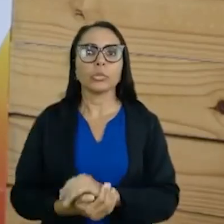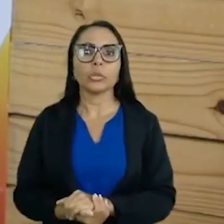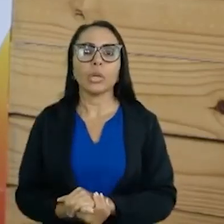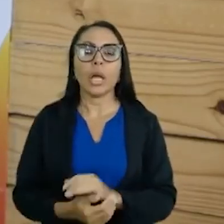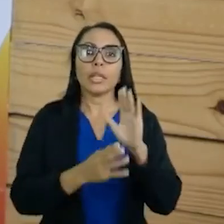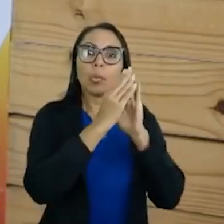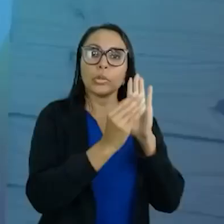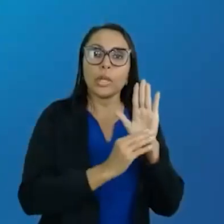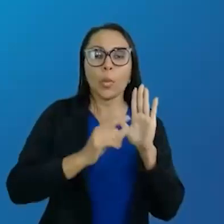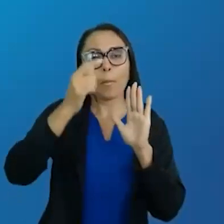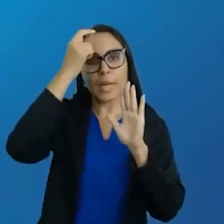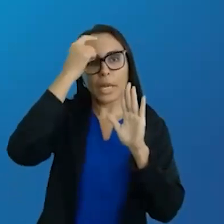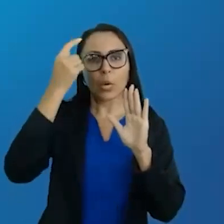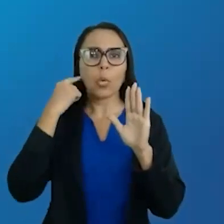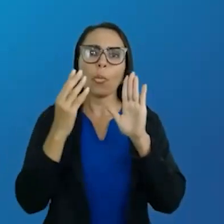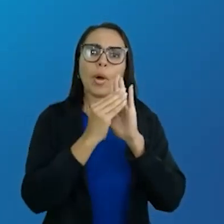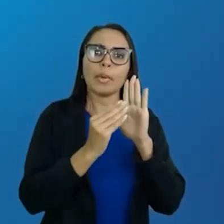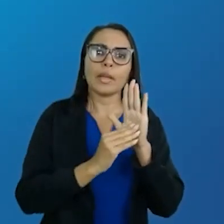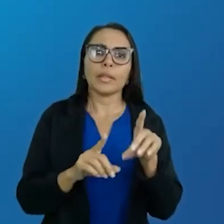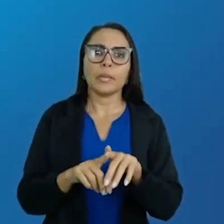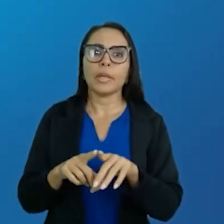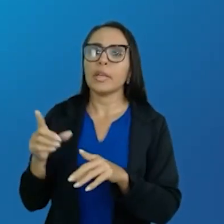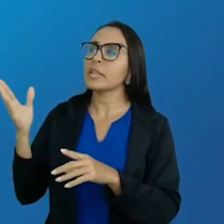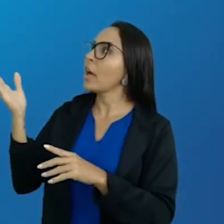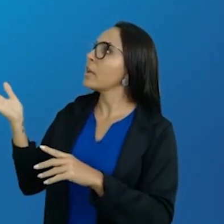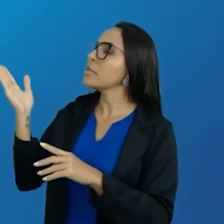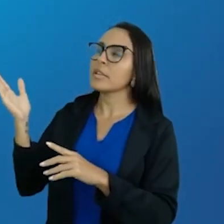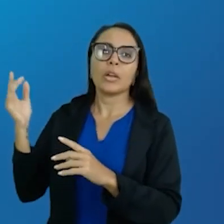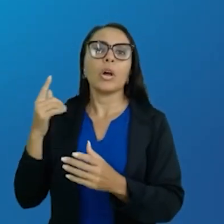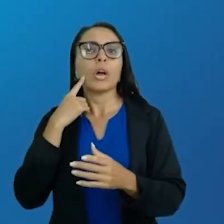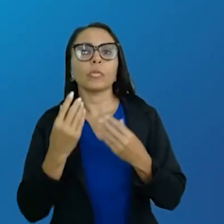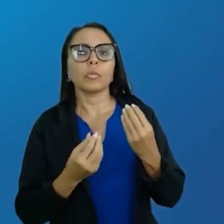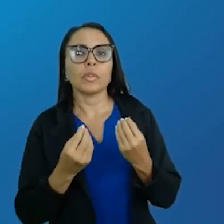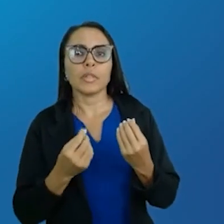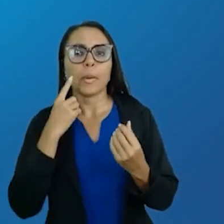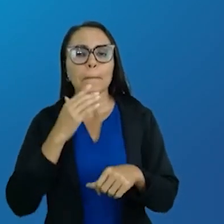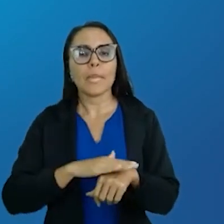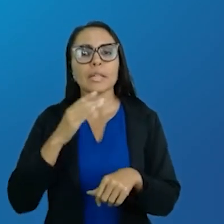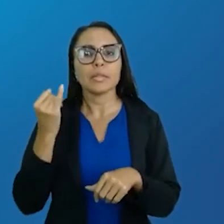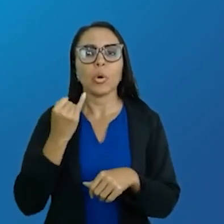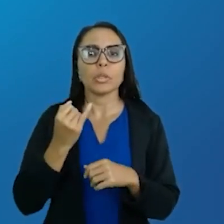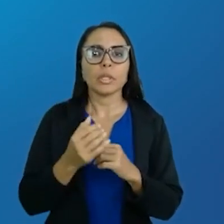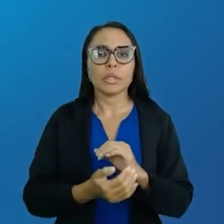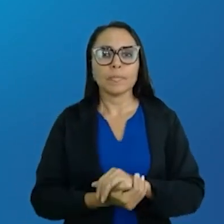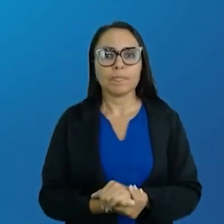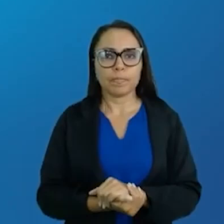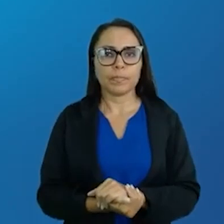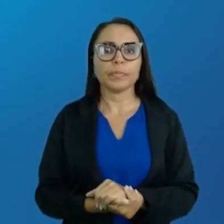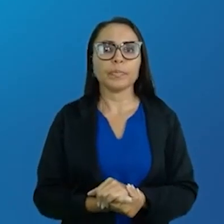modelo mental, você vai pensar como aplicar através do X. Como você vai tornar algo mais interessante. Resumindo,